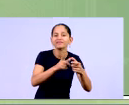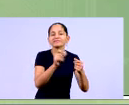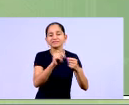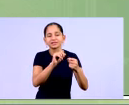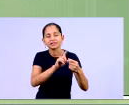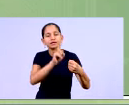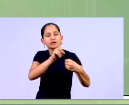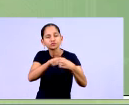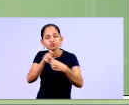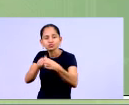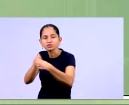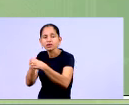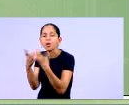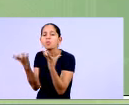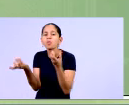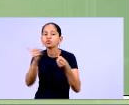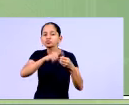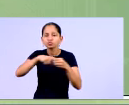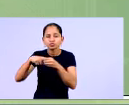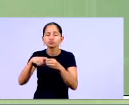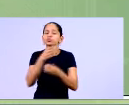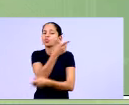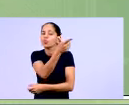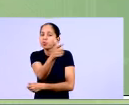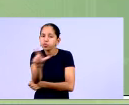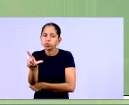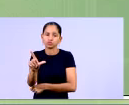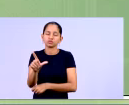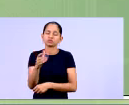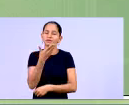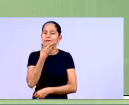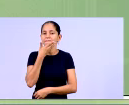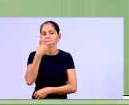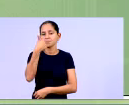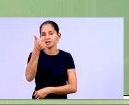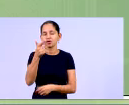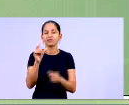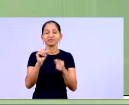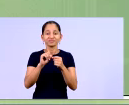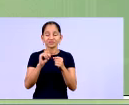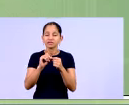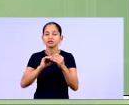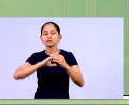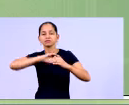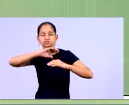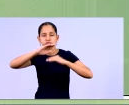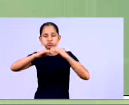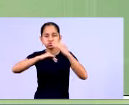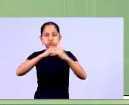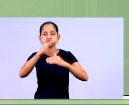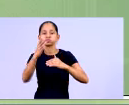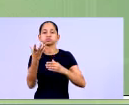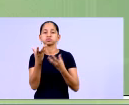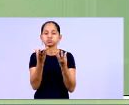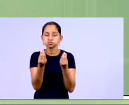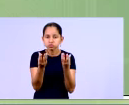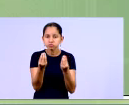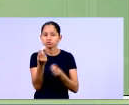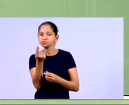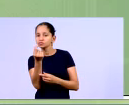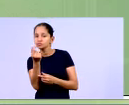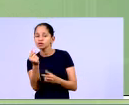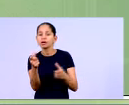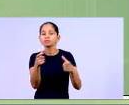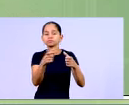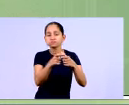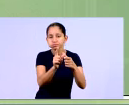se associarem para que assim consigam entrar no mercado com preços